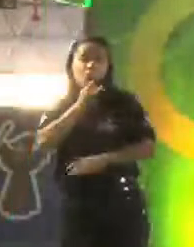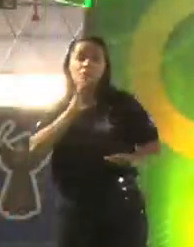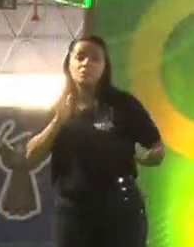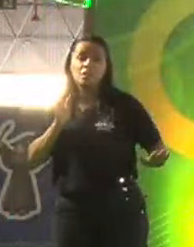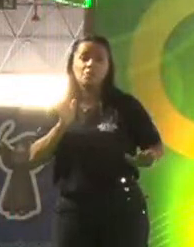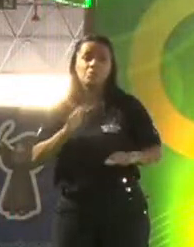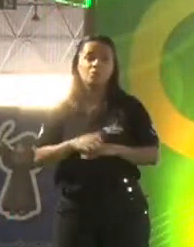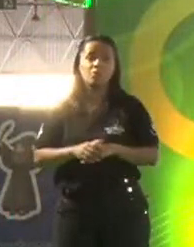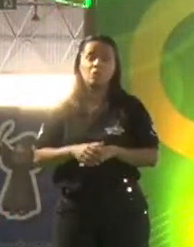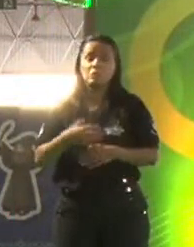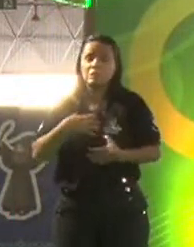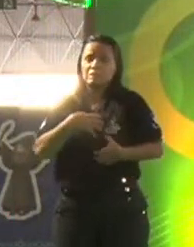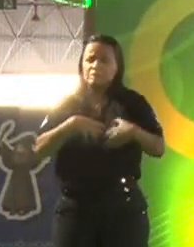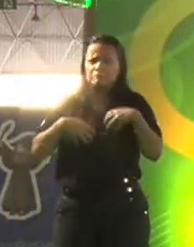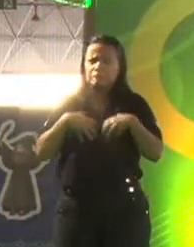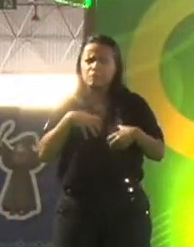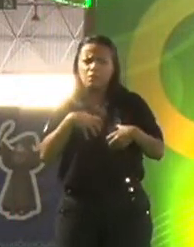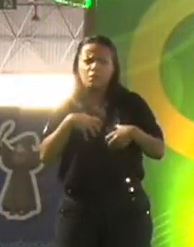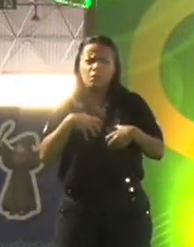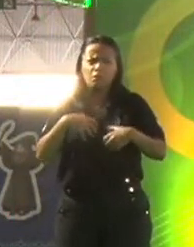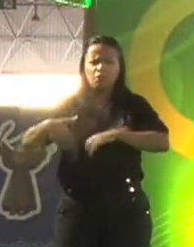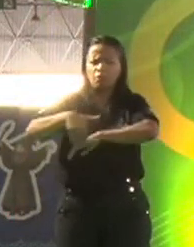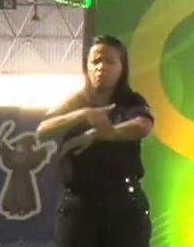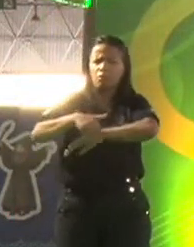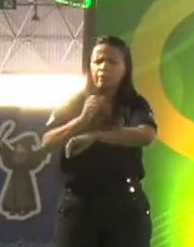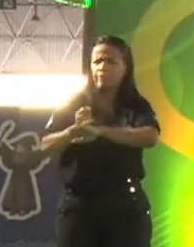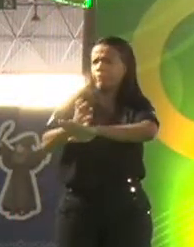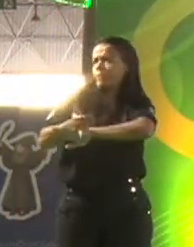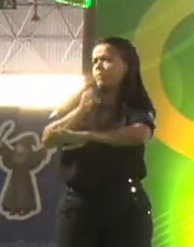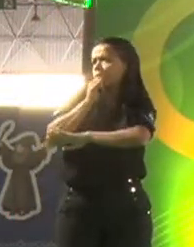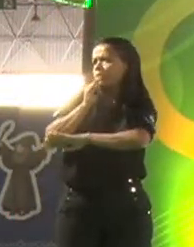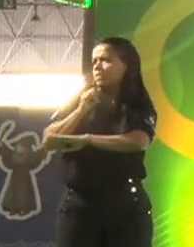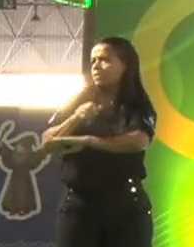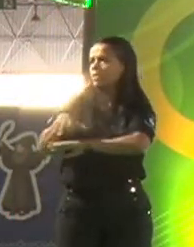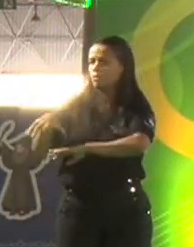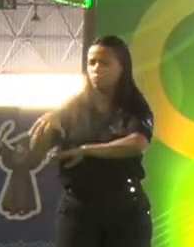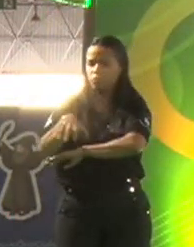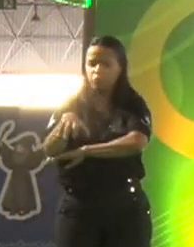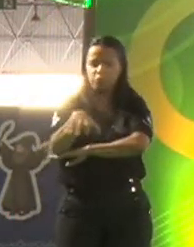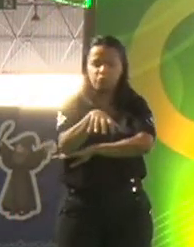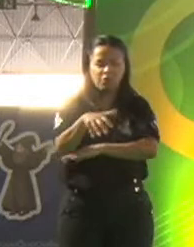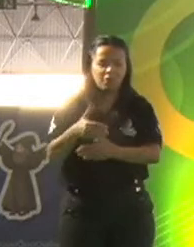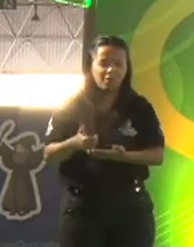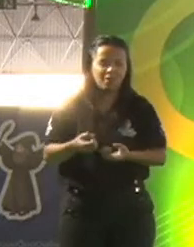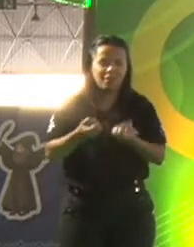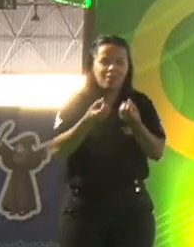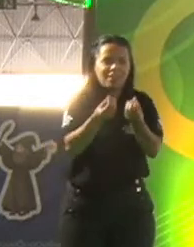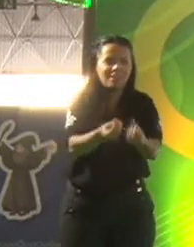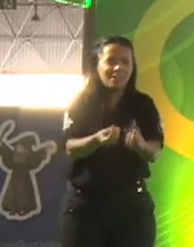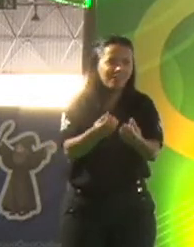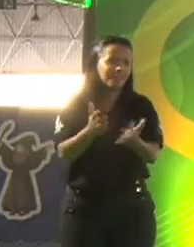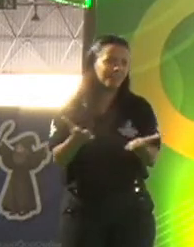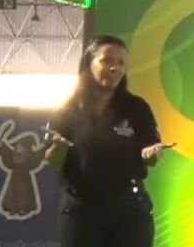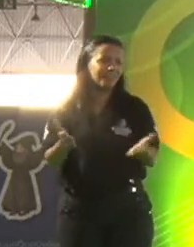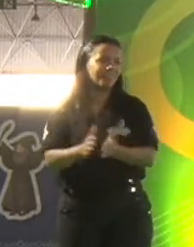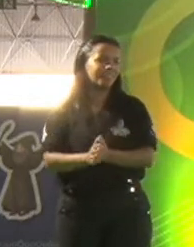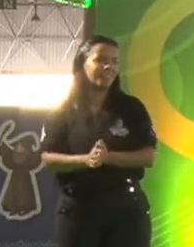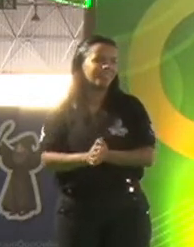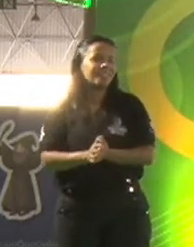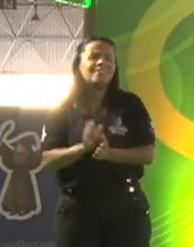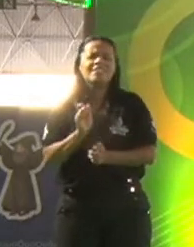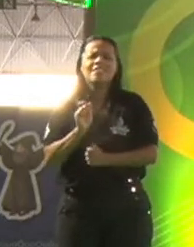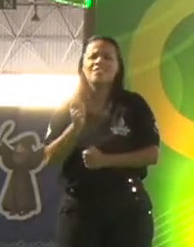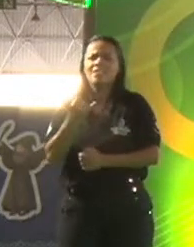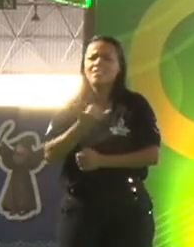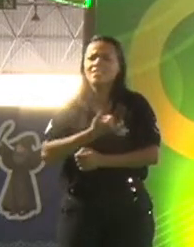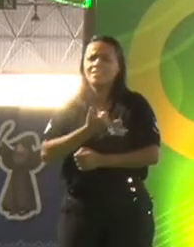que ele vai gerar desconforto tô aqui na rua de boa ela vem passar um robô entregador para encher o meu saco pior quem